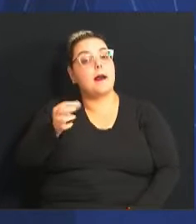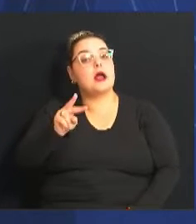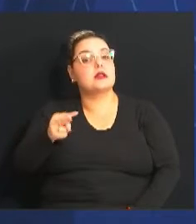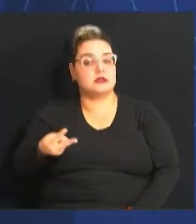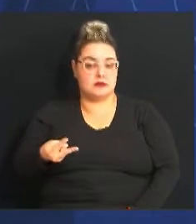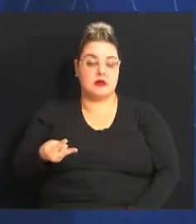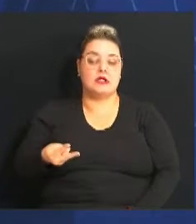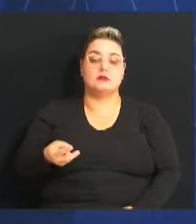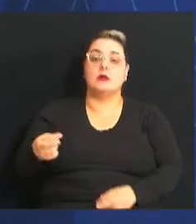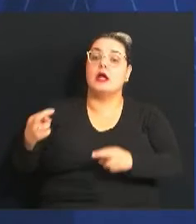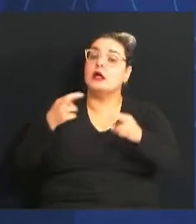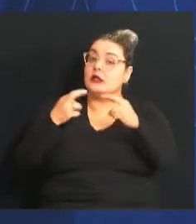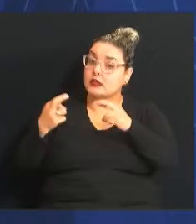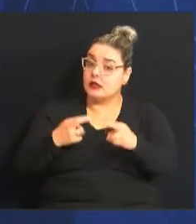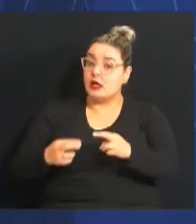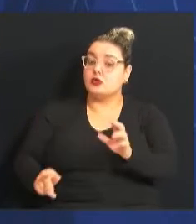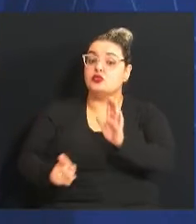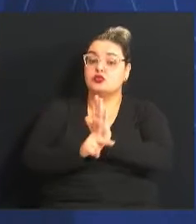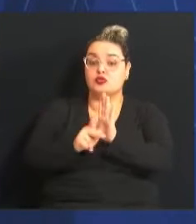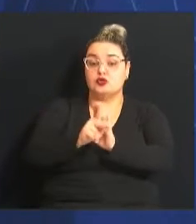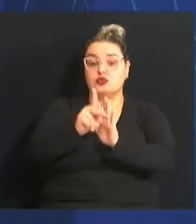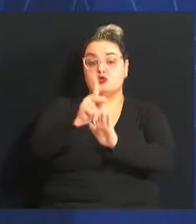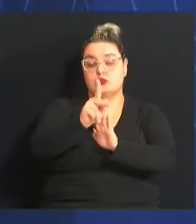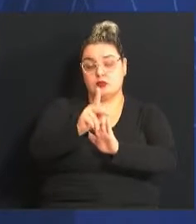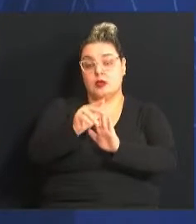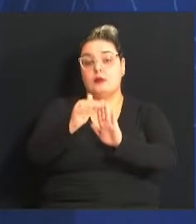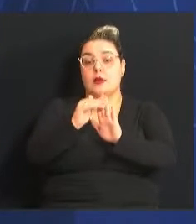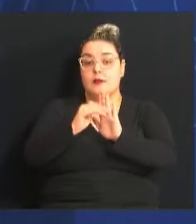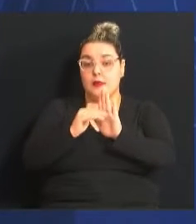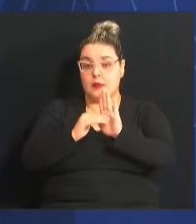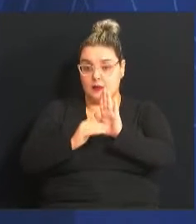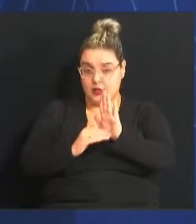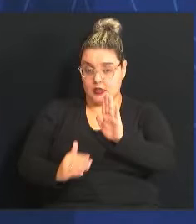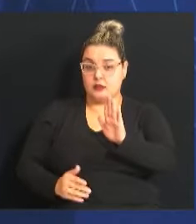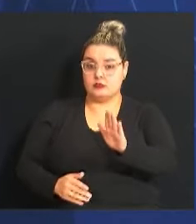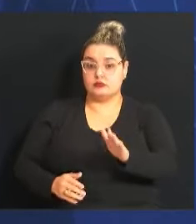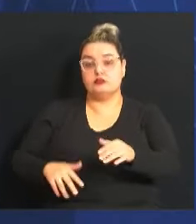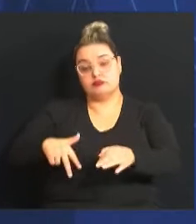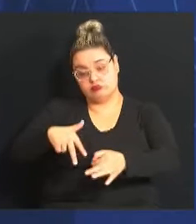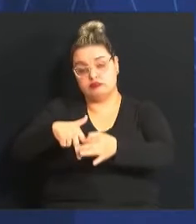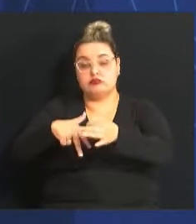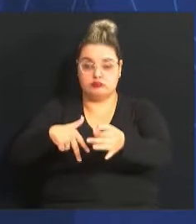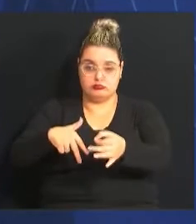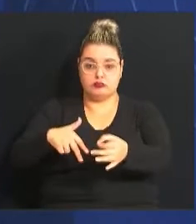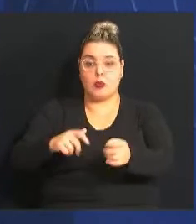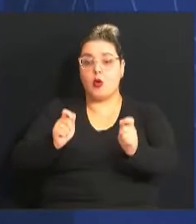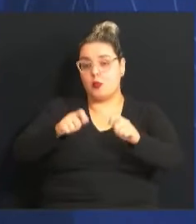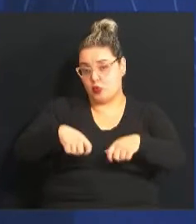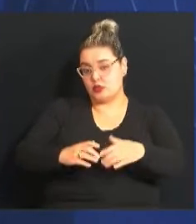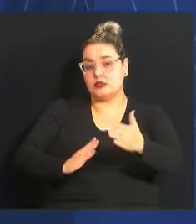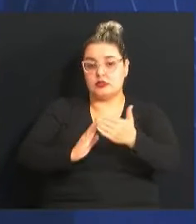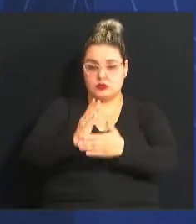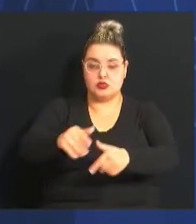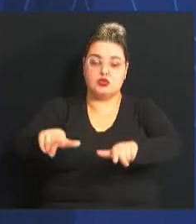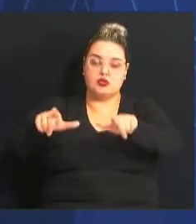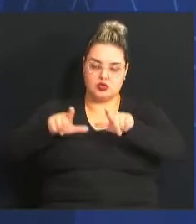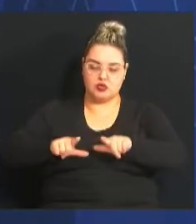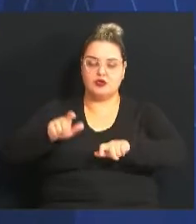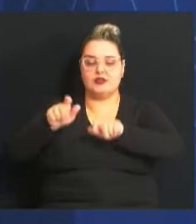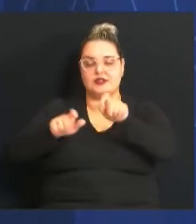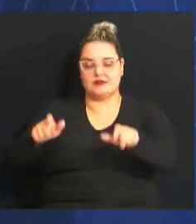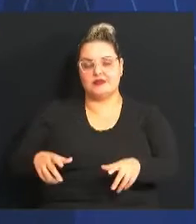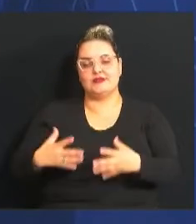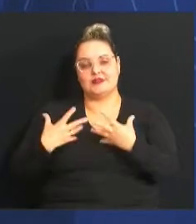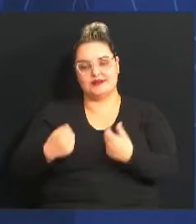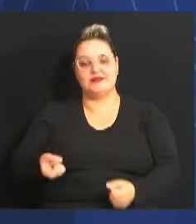para analisar os projetos que estavam na pauta e dar o parecer a possíveis títulos aos agraciados. Então